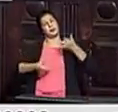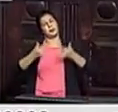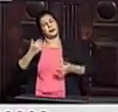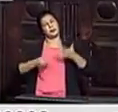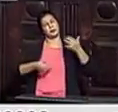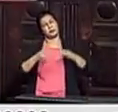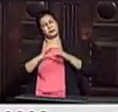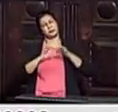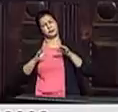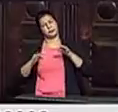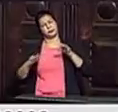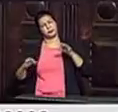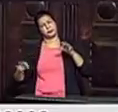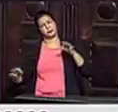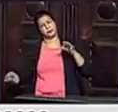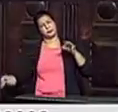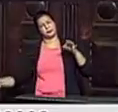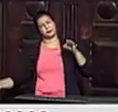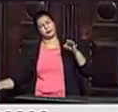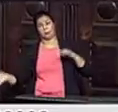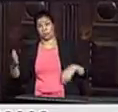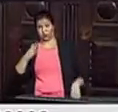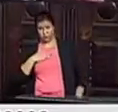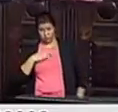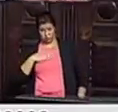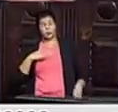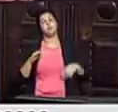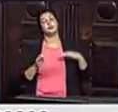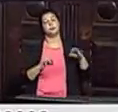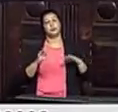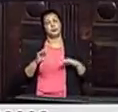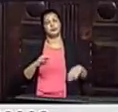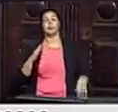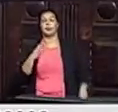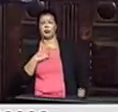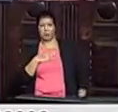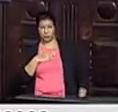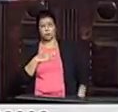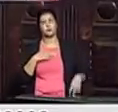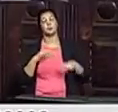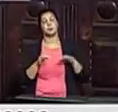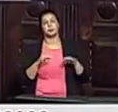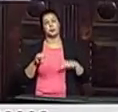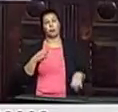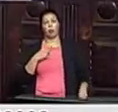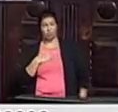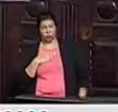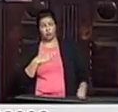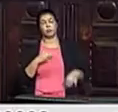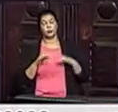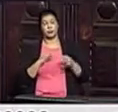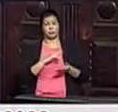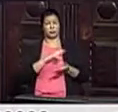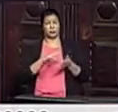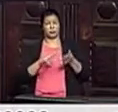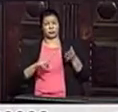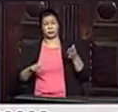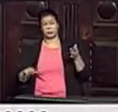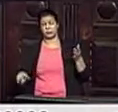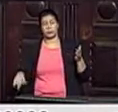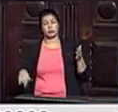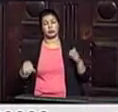baratíssimo. Pode ser gravado até com telefone celular de boa qualidade, né? Demonstra o